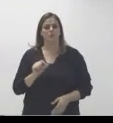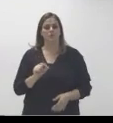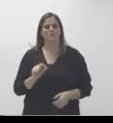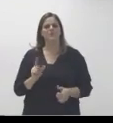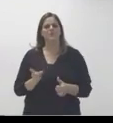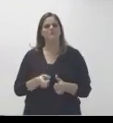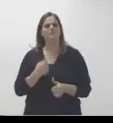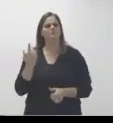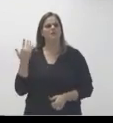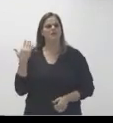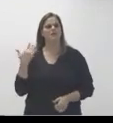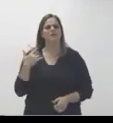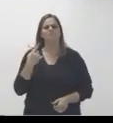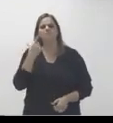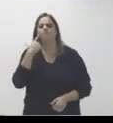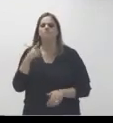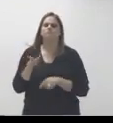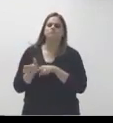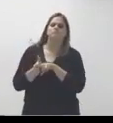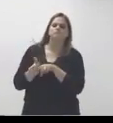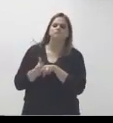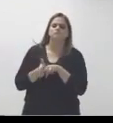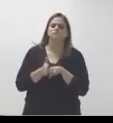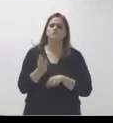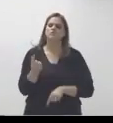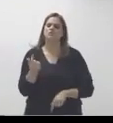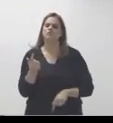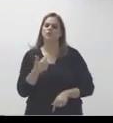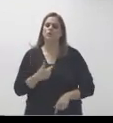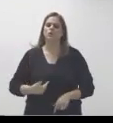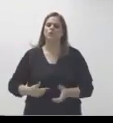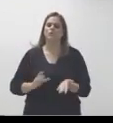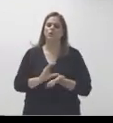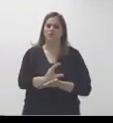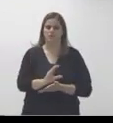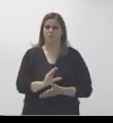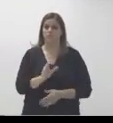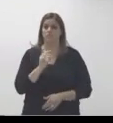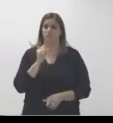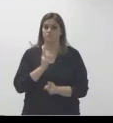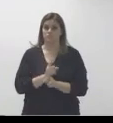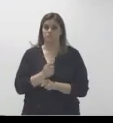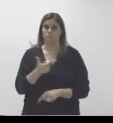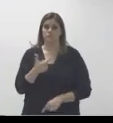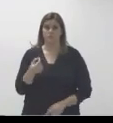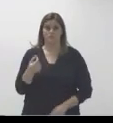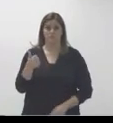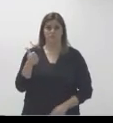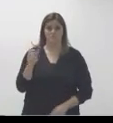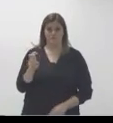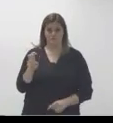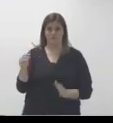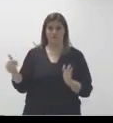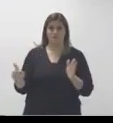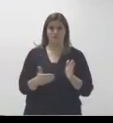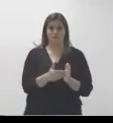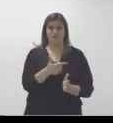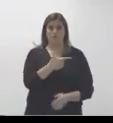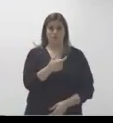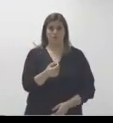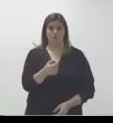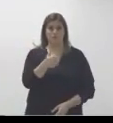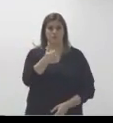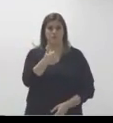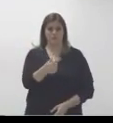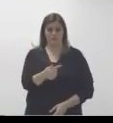alocação dos recursos públicos e nós verificamos que de 2015 e 2017 não saiu nenhum